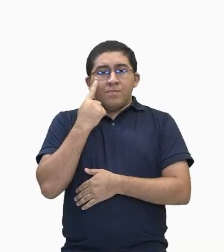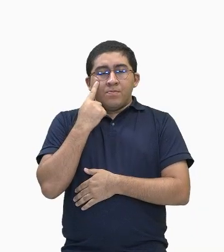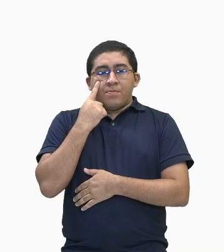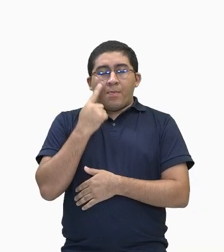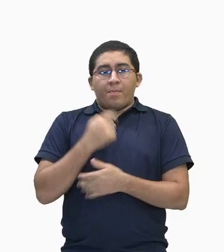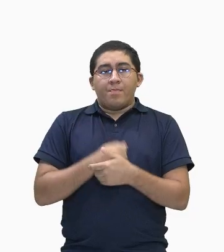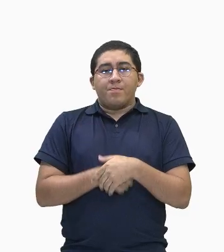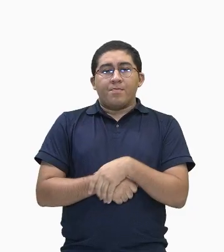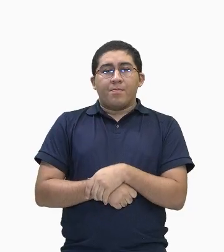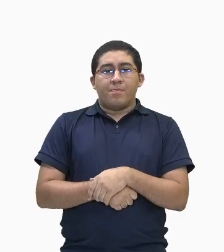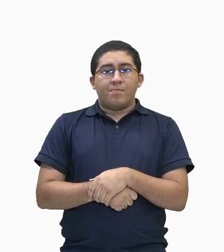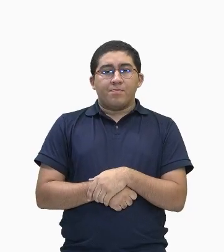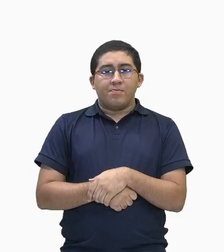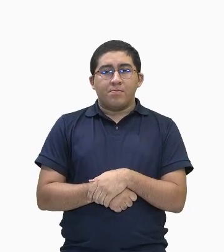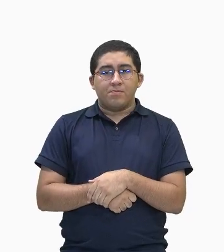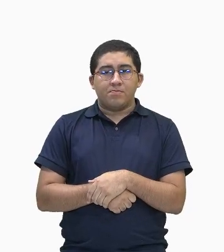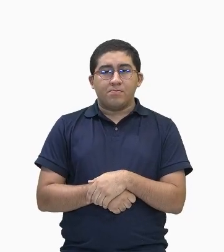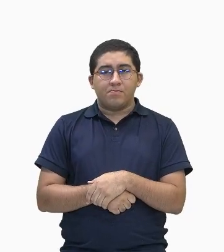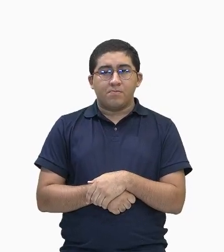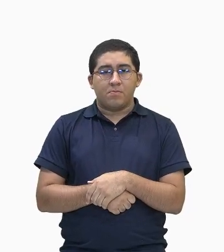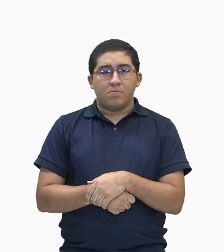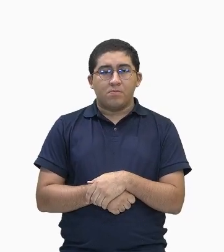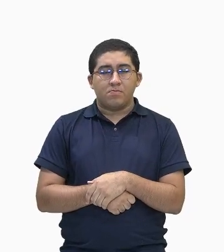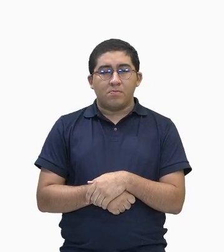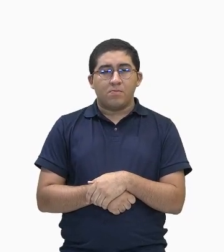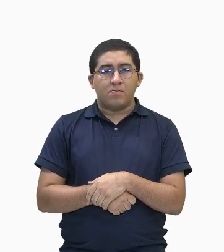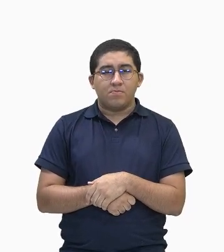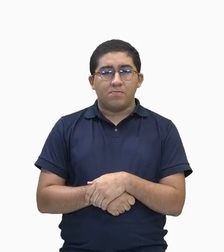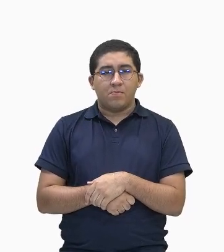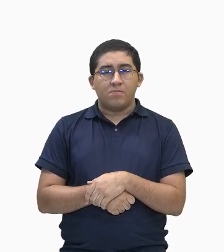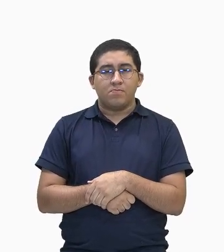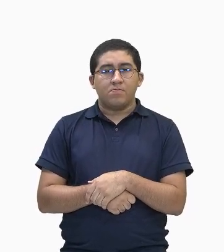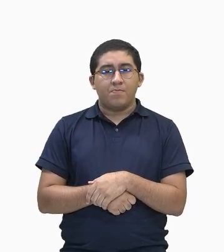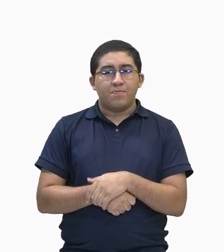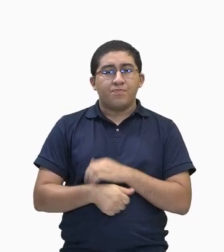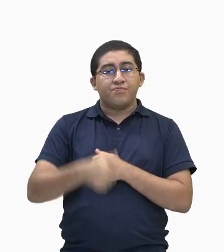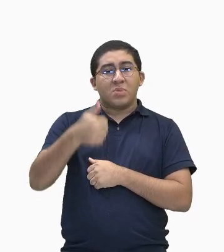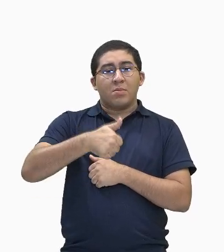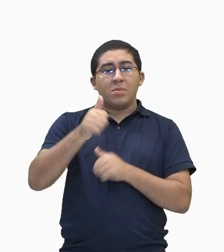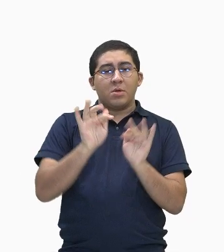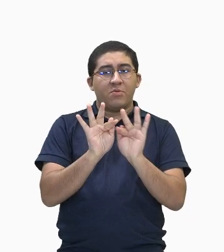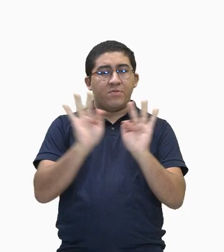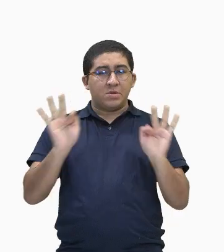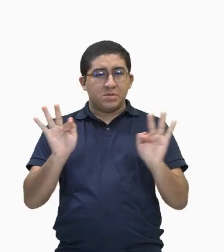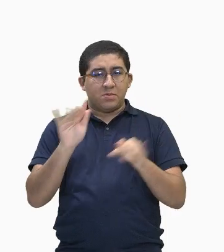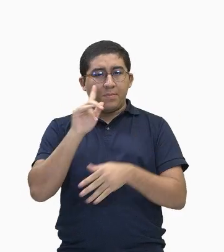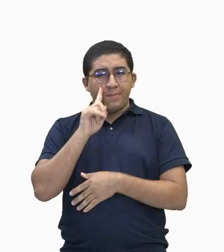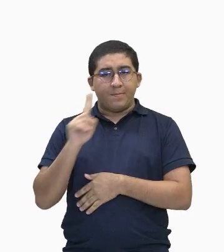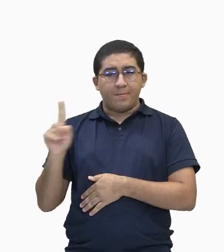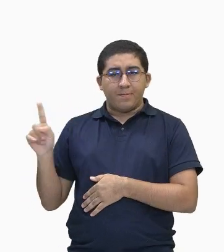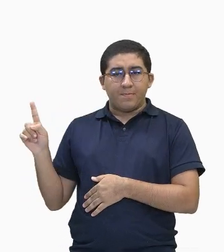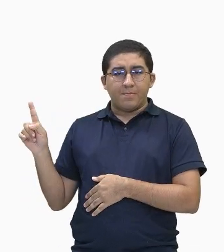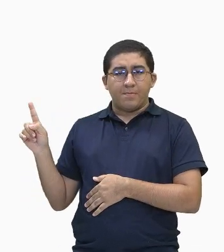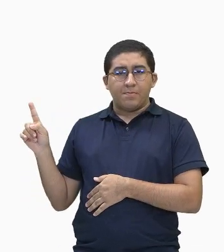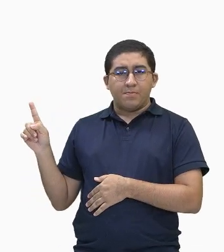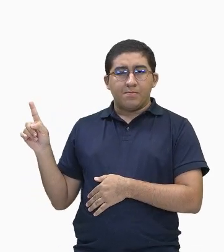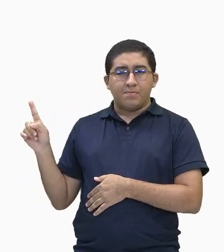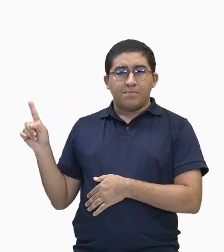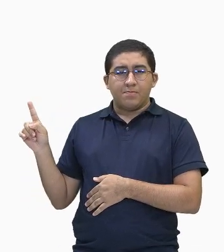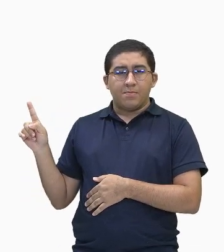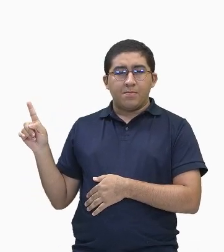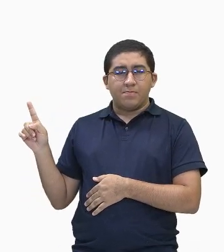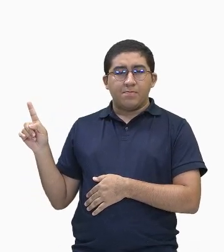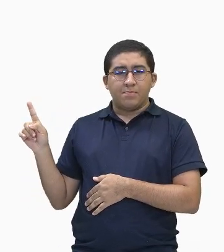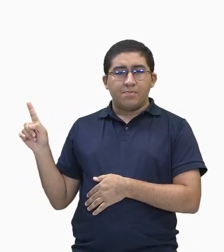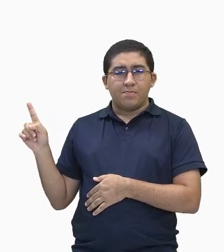go? Aqui, vejam que eu tenho a primeira, number one. The mimic octopus changes